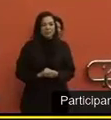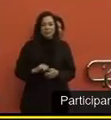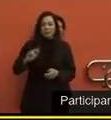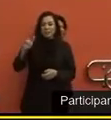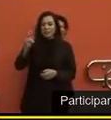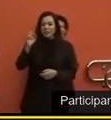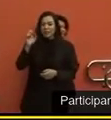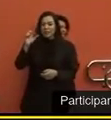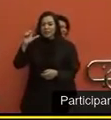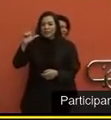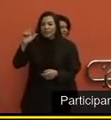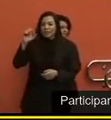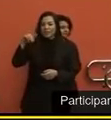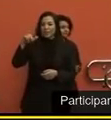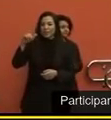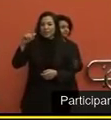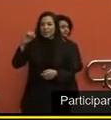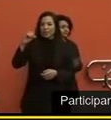Helena Klein Oliveira.